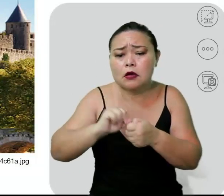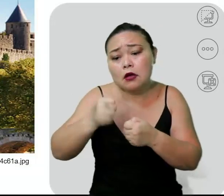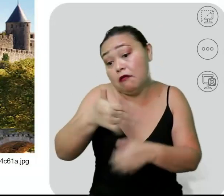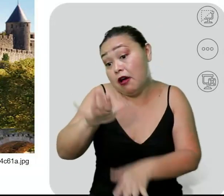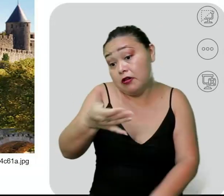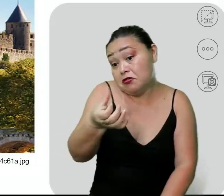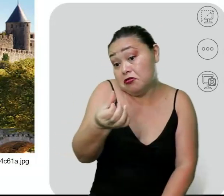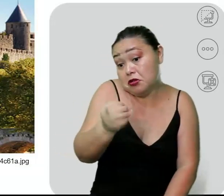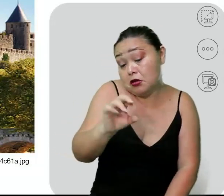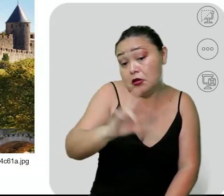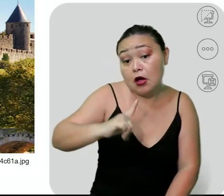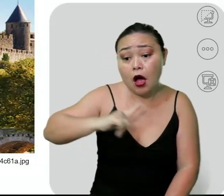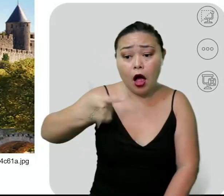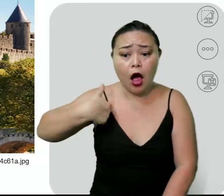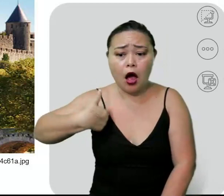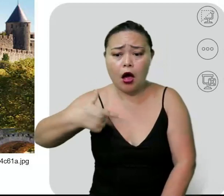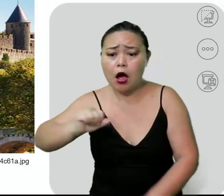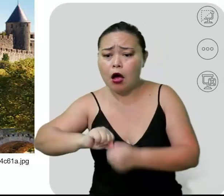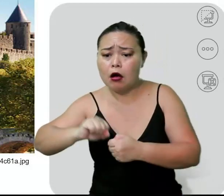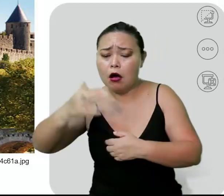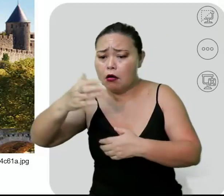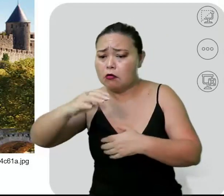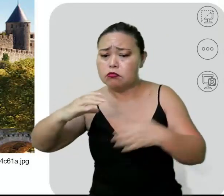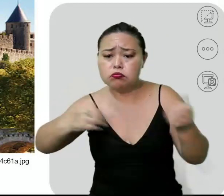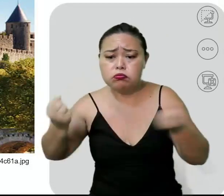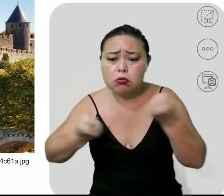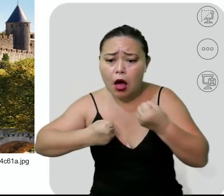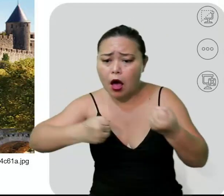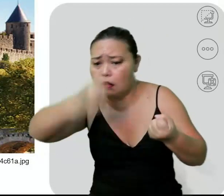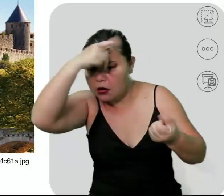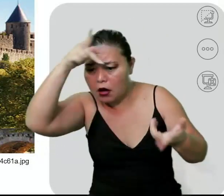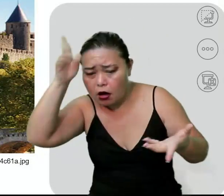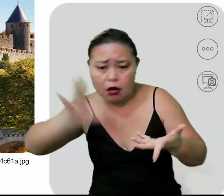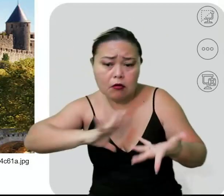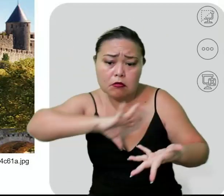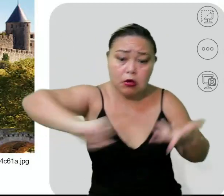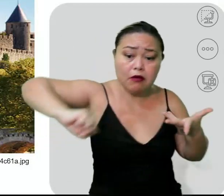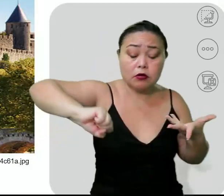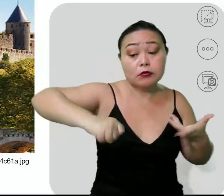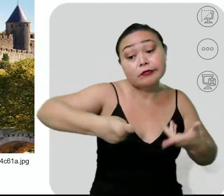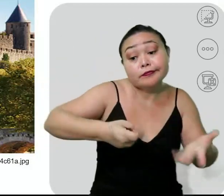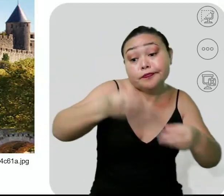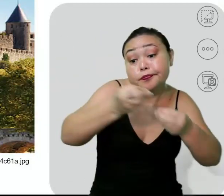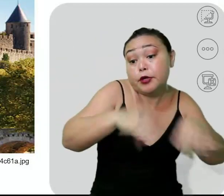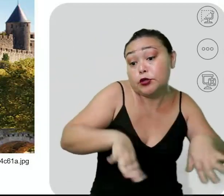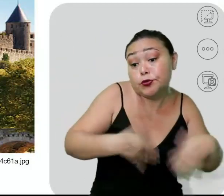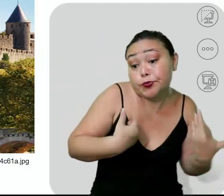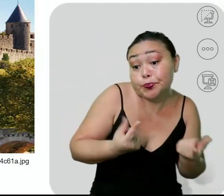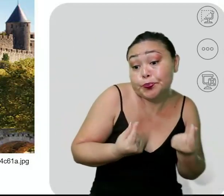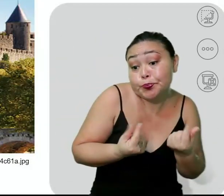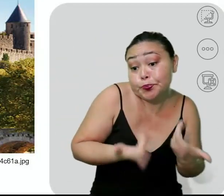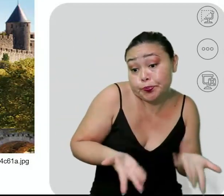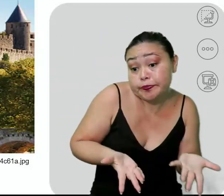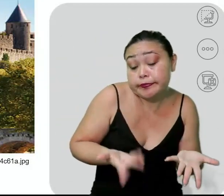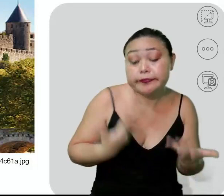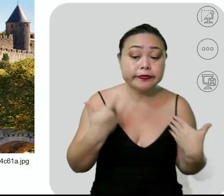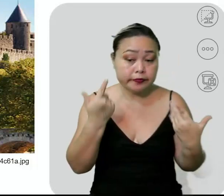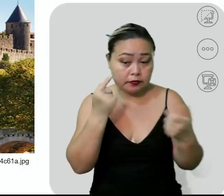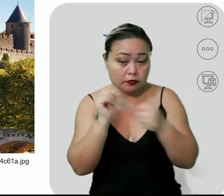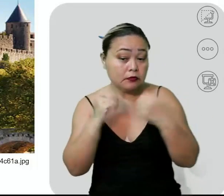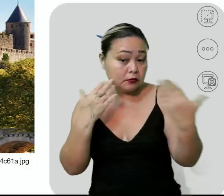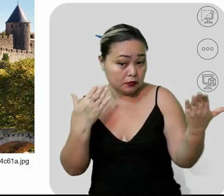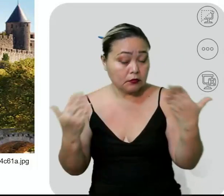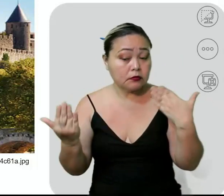os 600. Aí de repente o Rapa chega, leva tudo, o cara fica no prejuízo. Eu faço essa